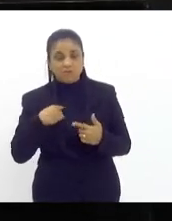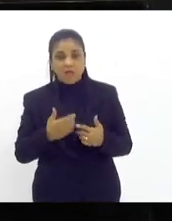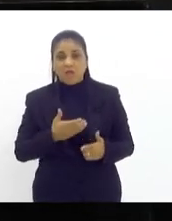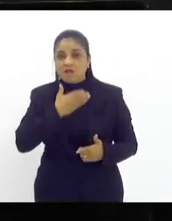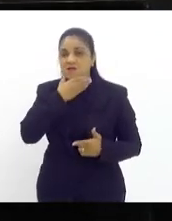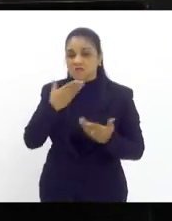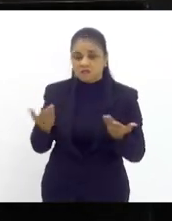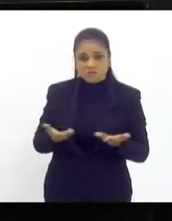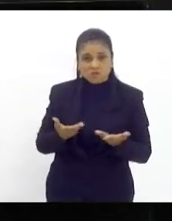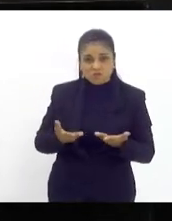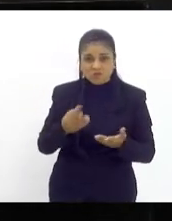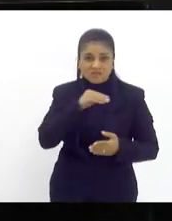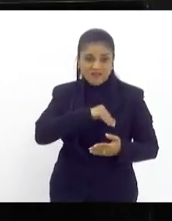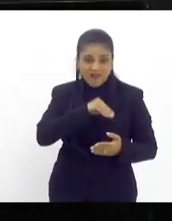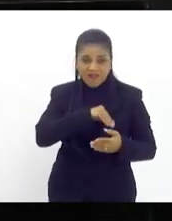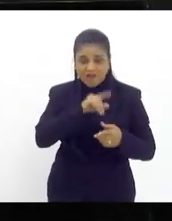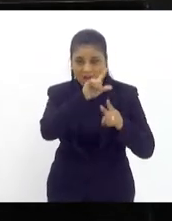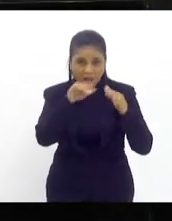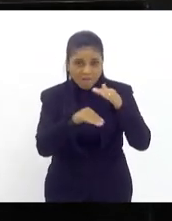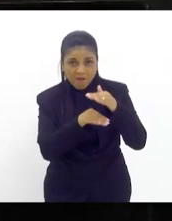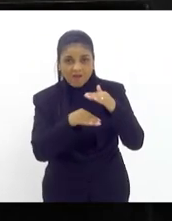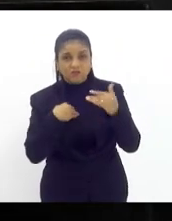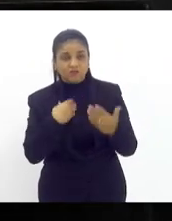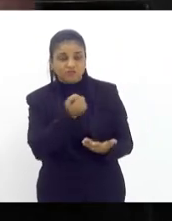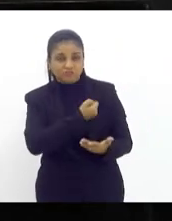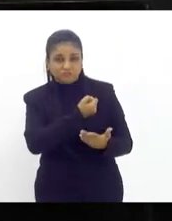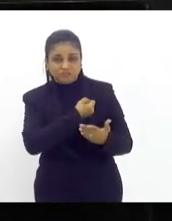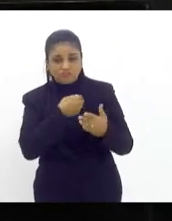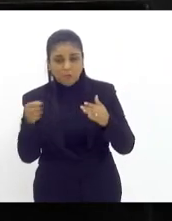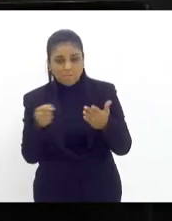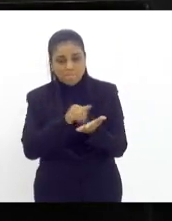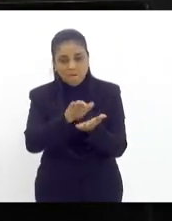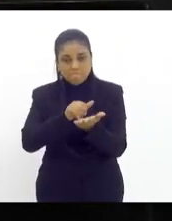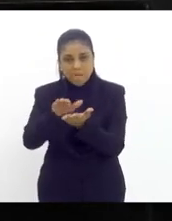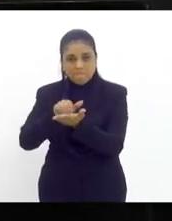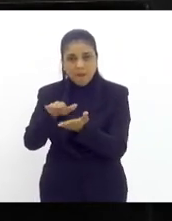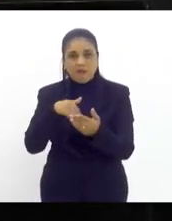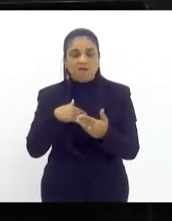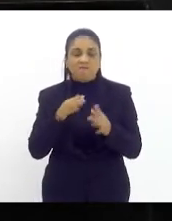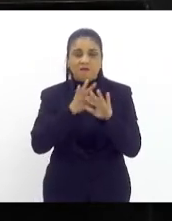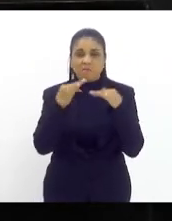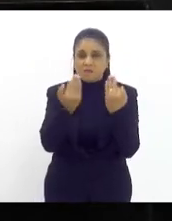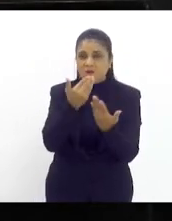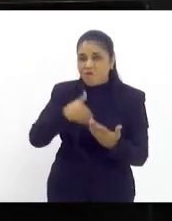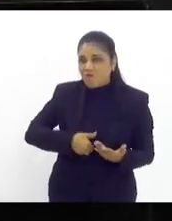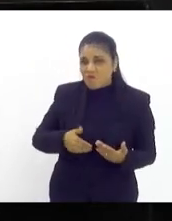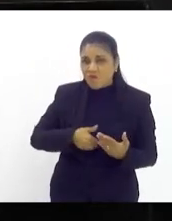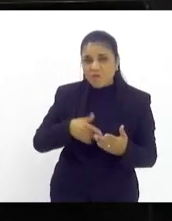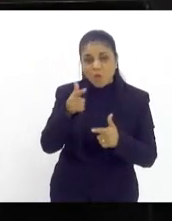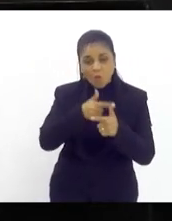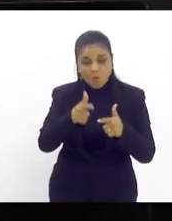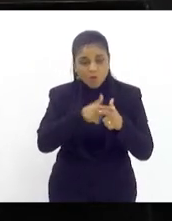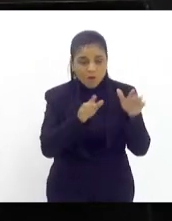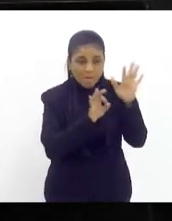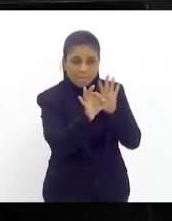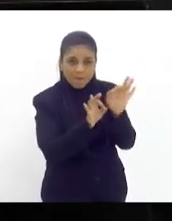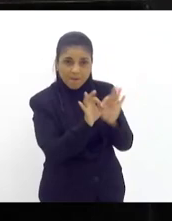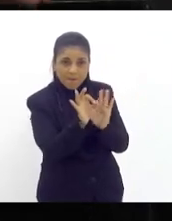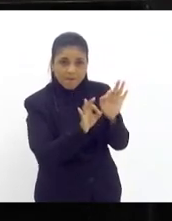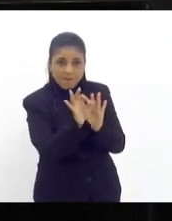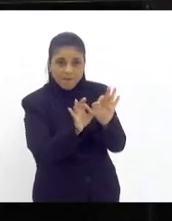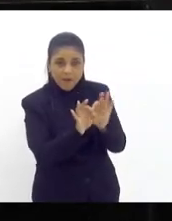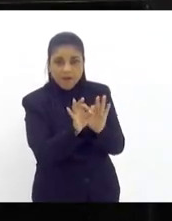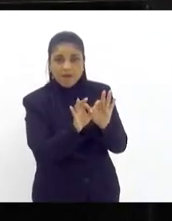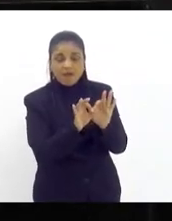salários do jeito que estão com novo número de pessoas desempregadas de famílias da Fome simplesmente o único programa de transferência